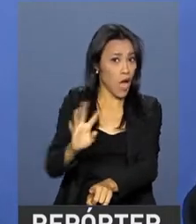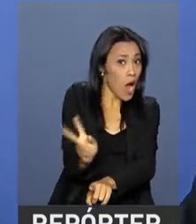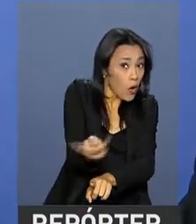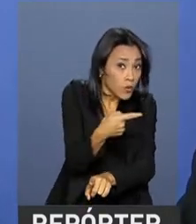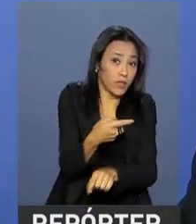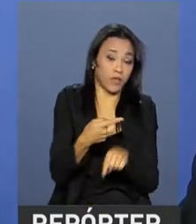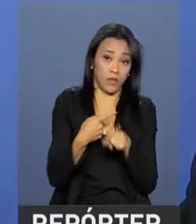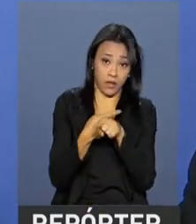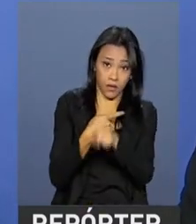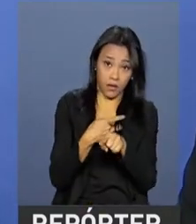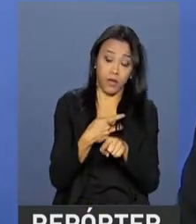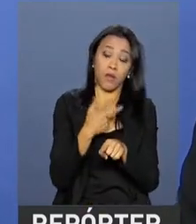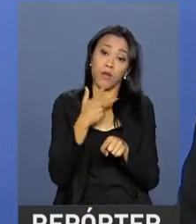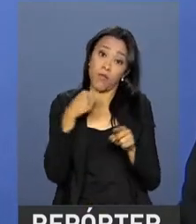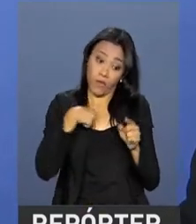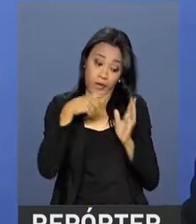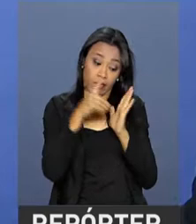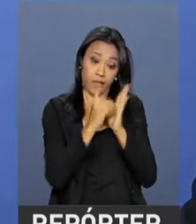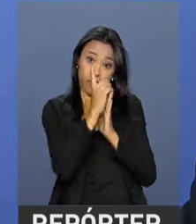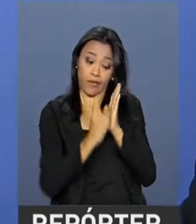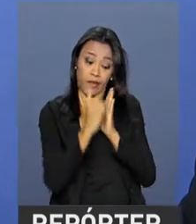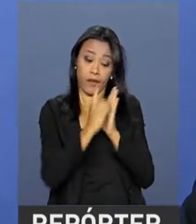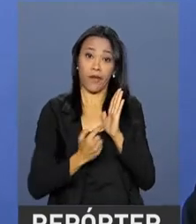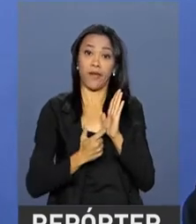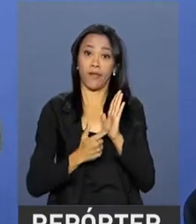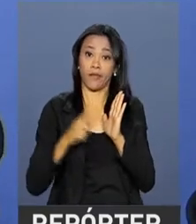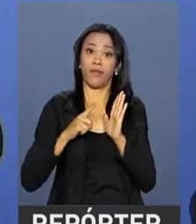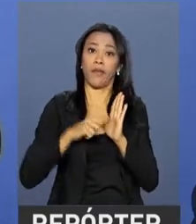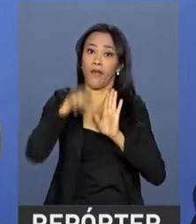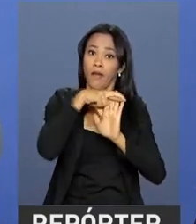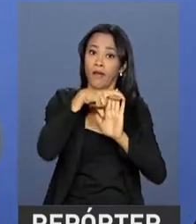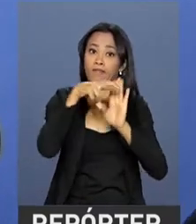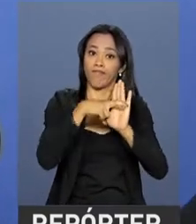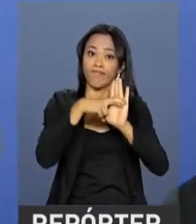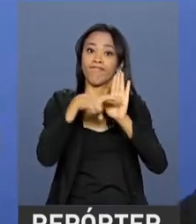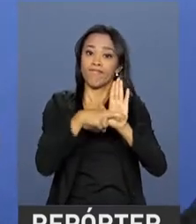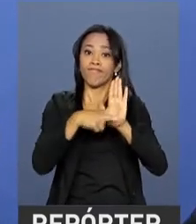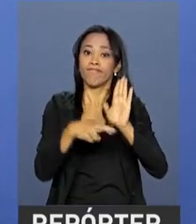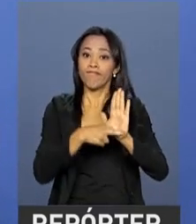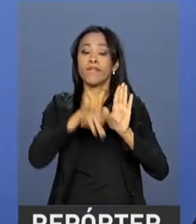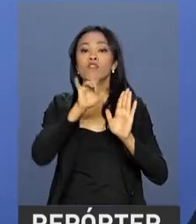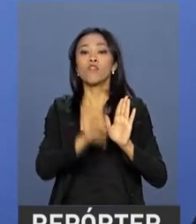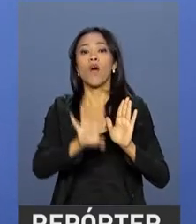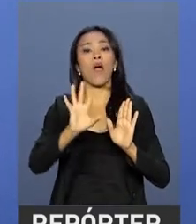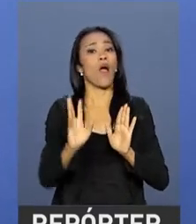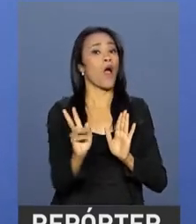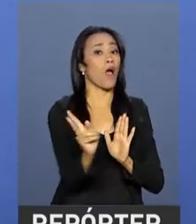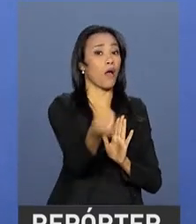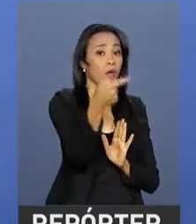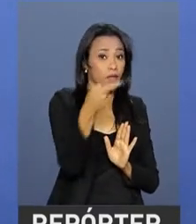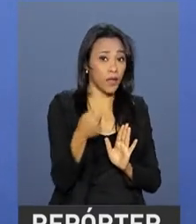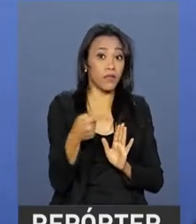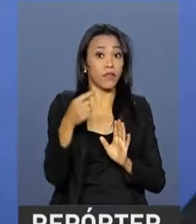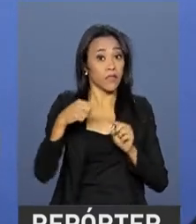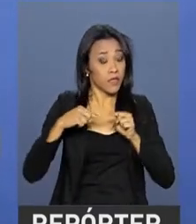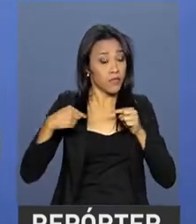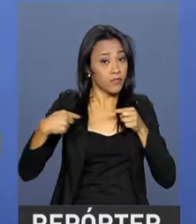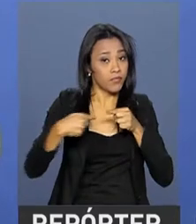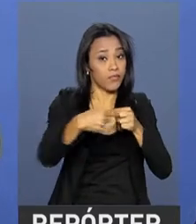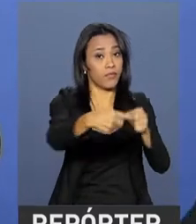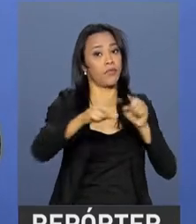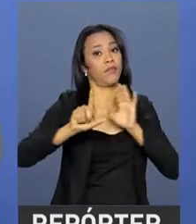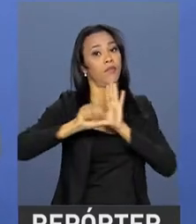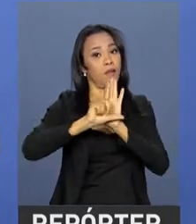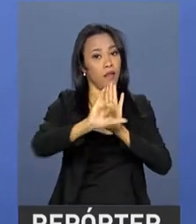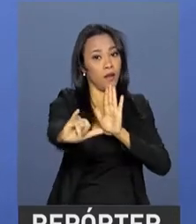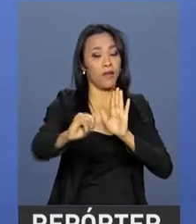acontecer porque pelo decreto terá uma série de condicionantes ela só irá ocorrer dentro da legislação ambiental